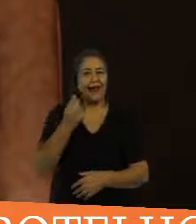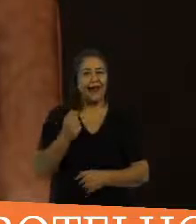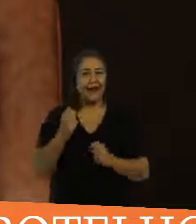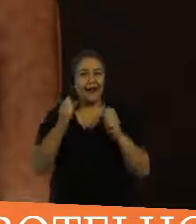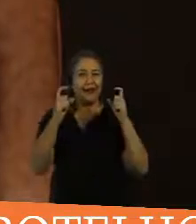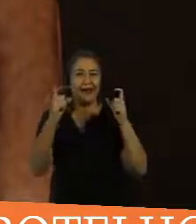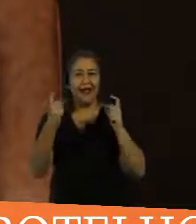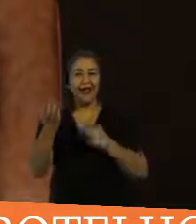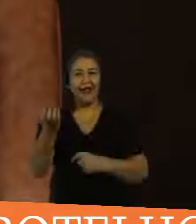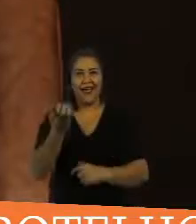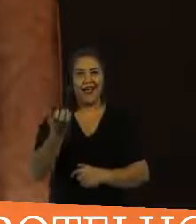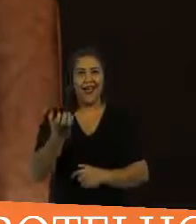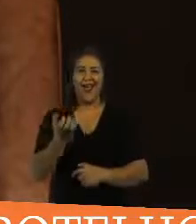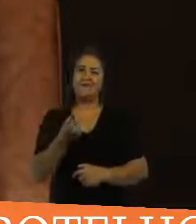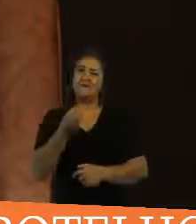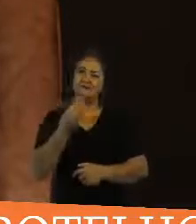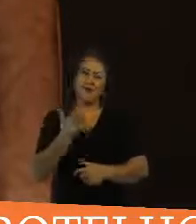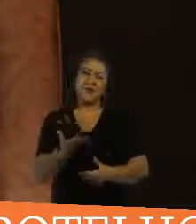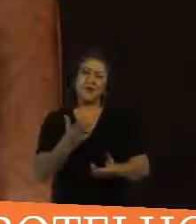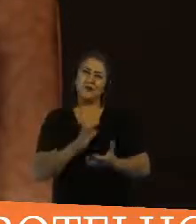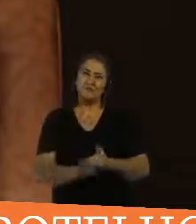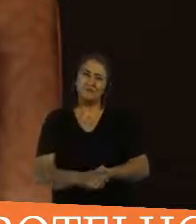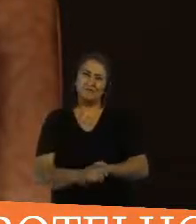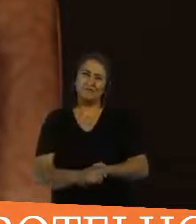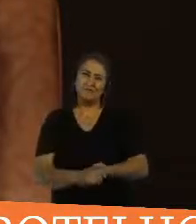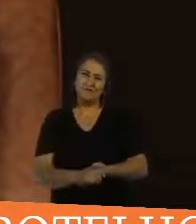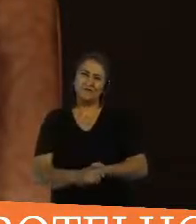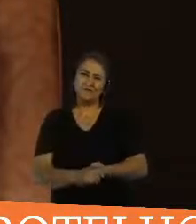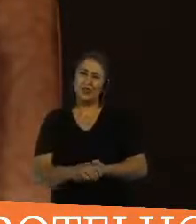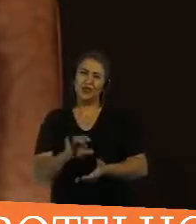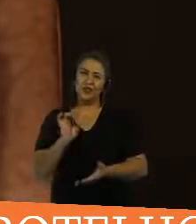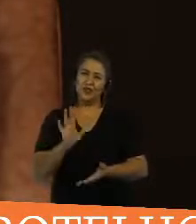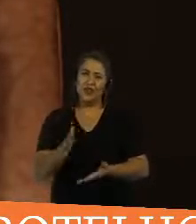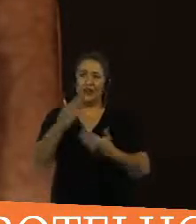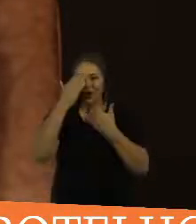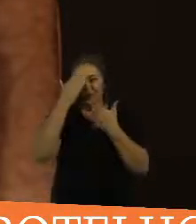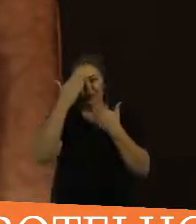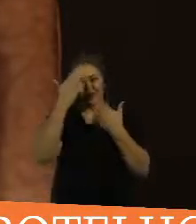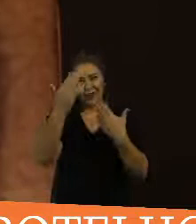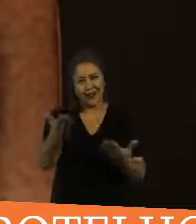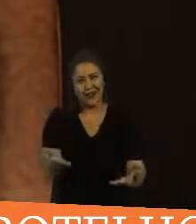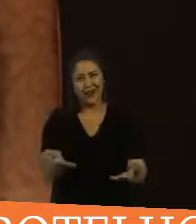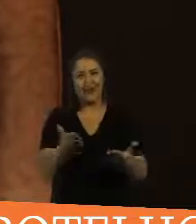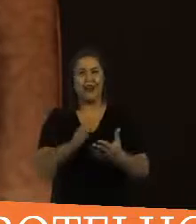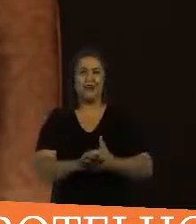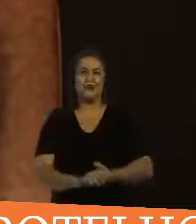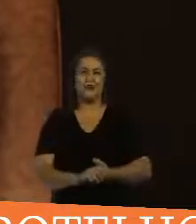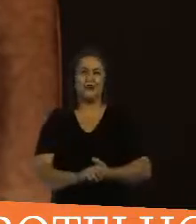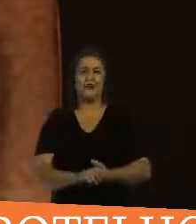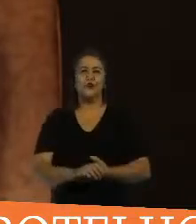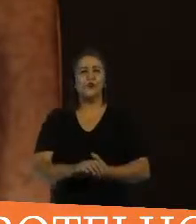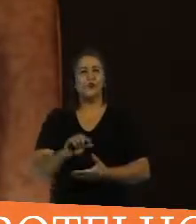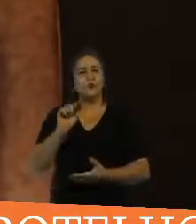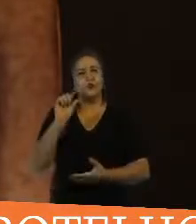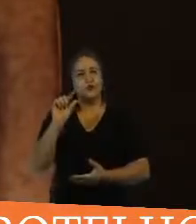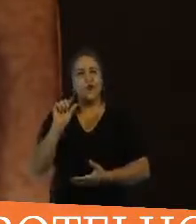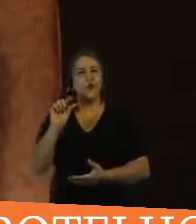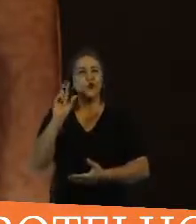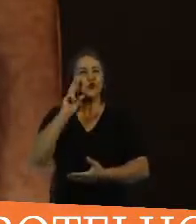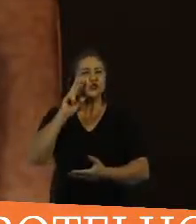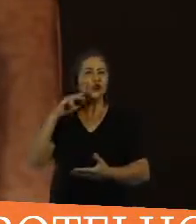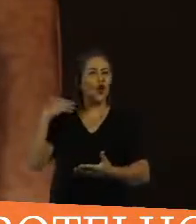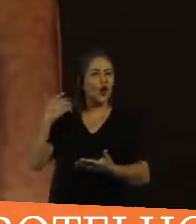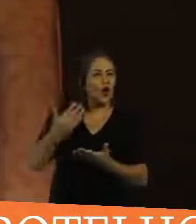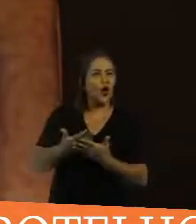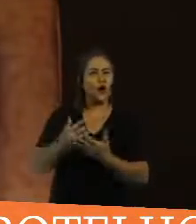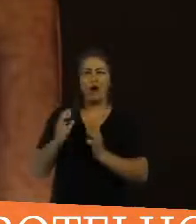muito bacana. Bom, pessoal, então... É isso, eu queria agradecer vocês, contei aqui um pouquinho da história do